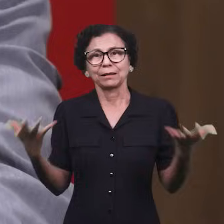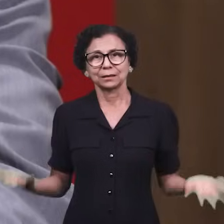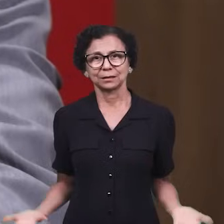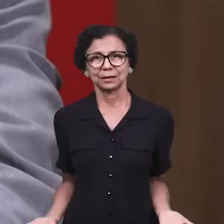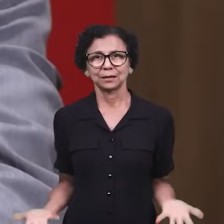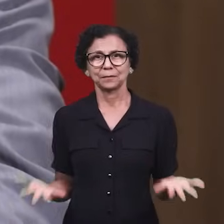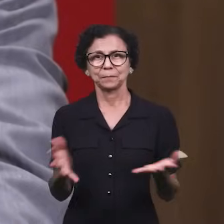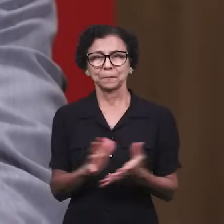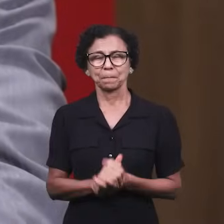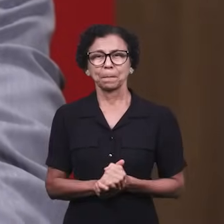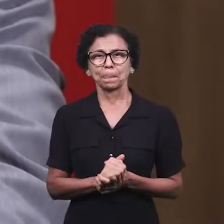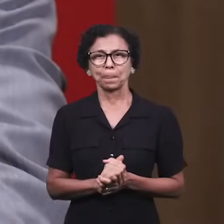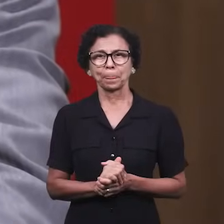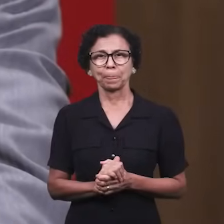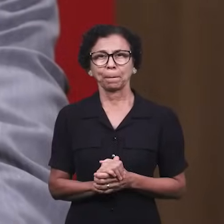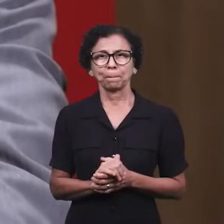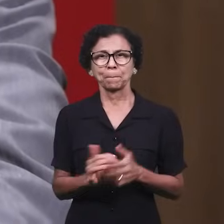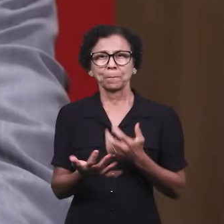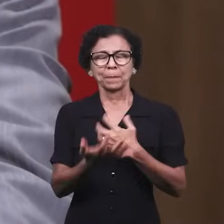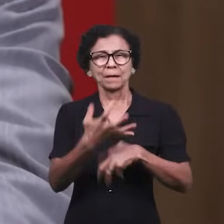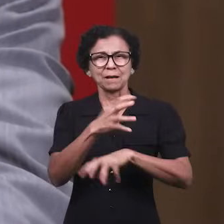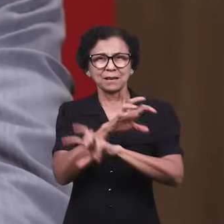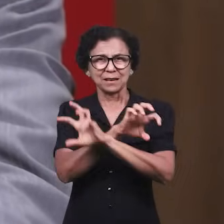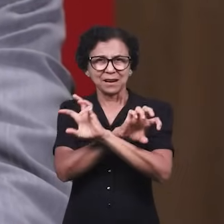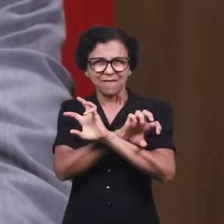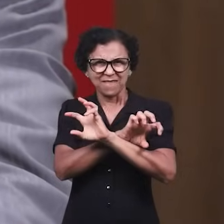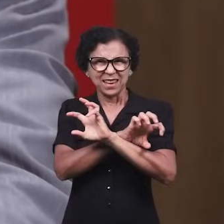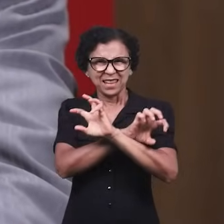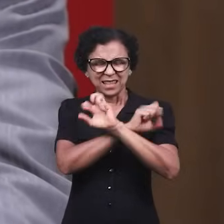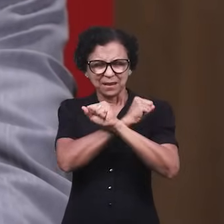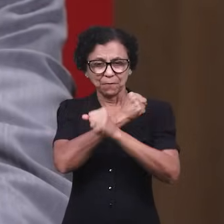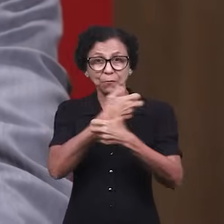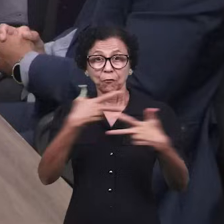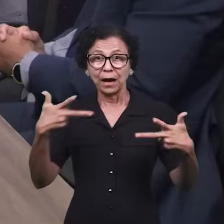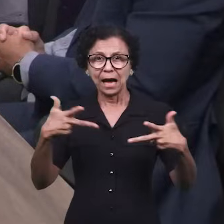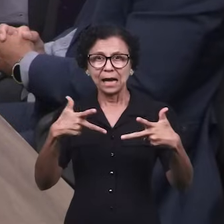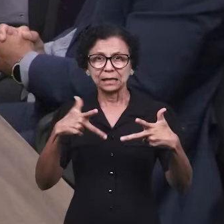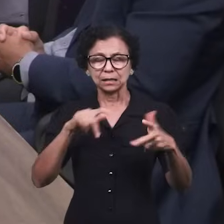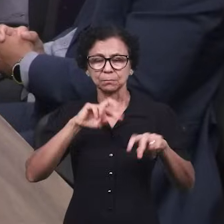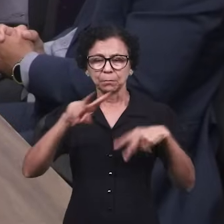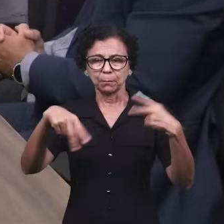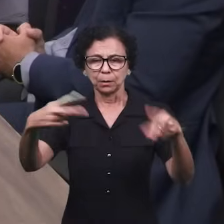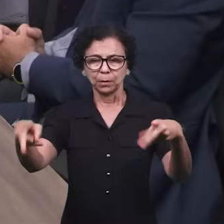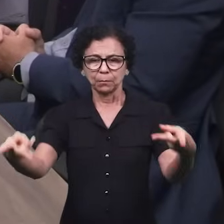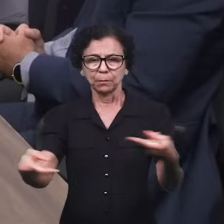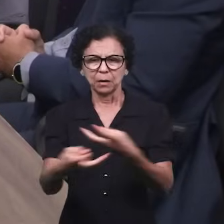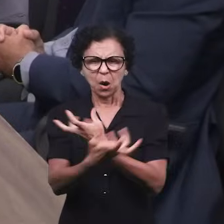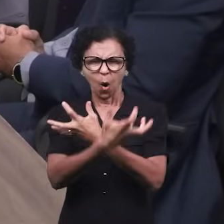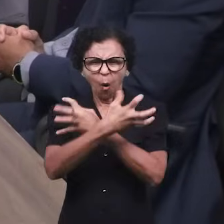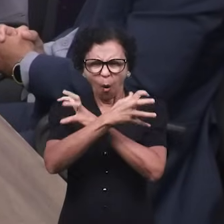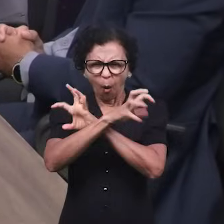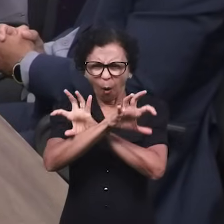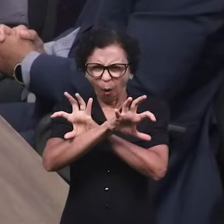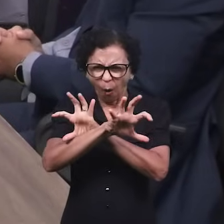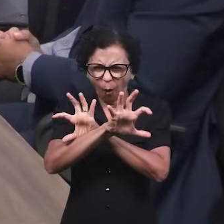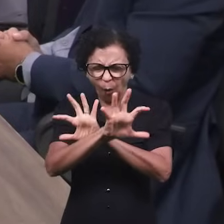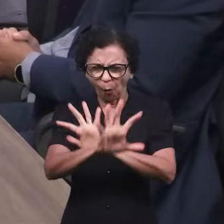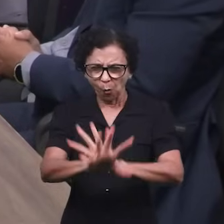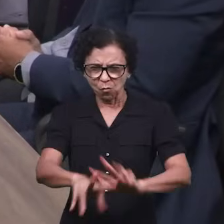né, na palavra, é apenas um deles. Mencionou aqui a respeito do relógio de Acás, você tem a própria ressurreição de